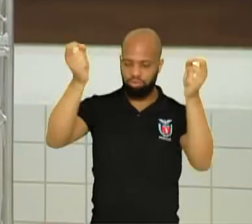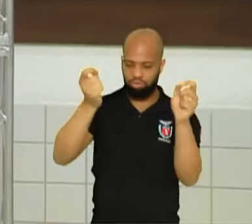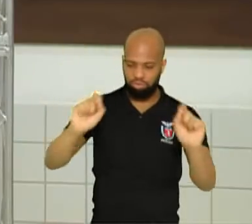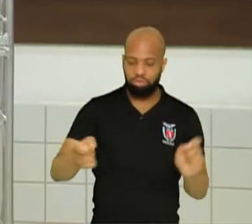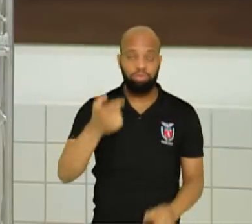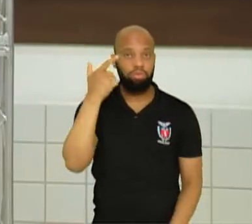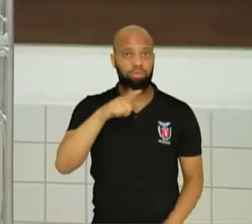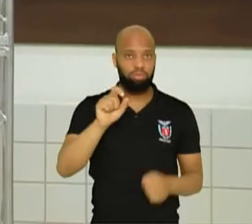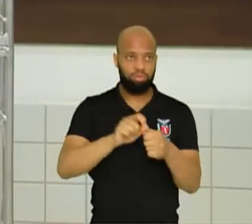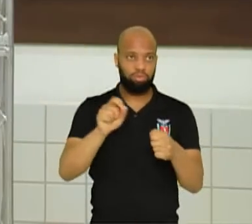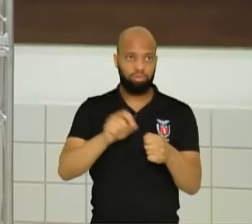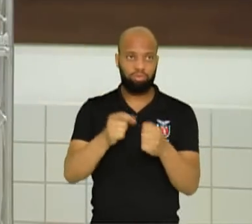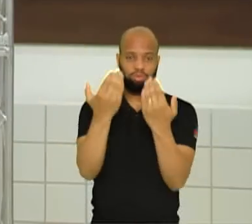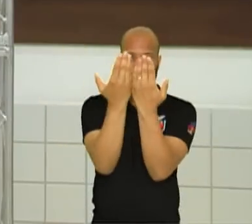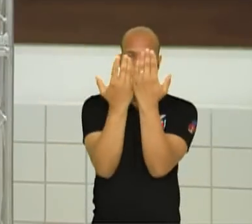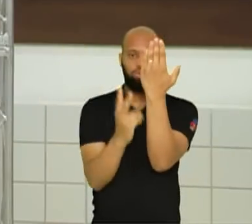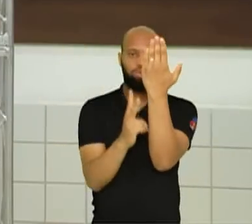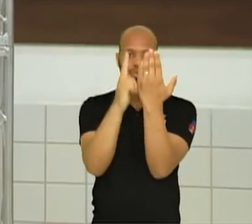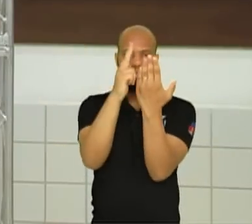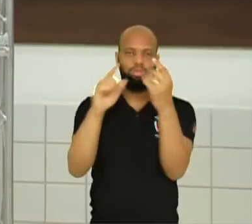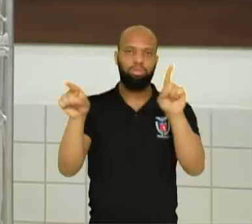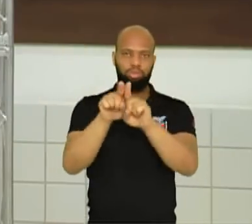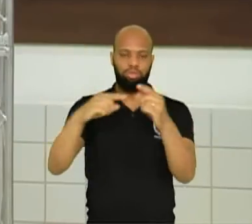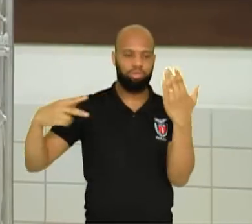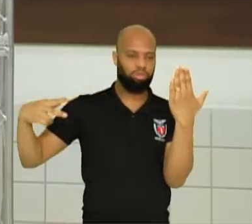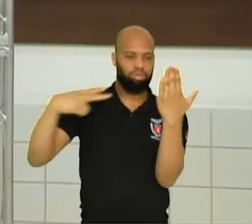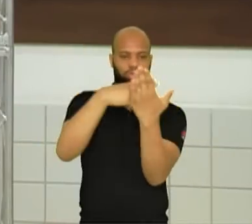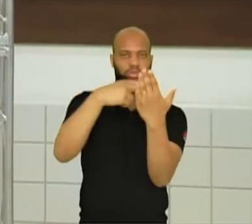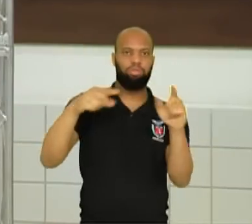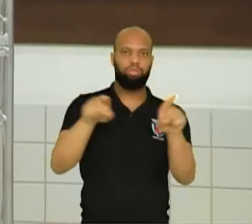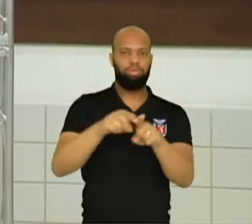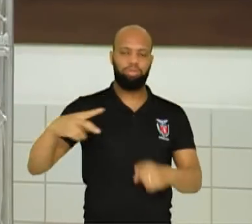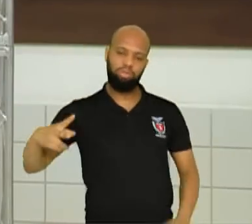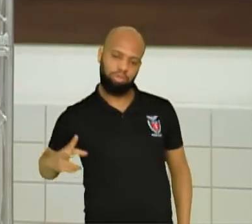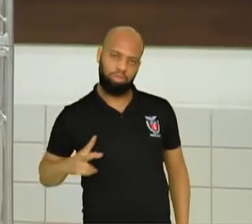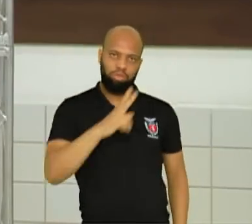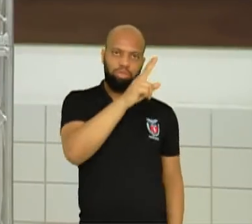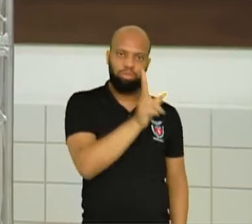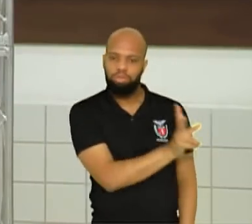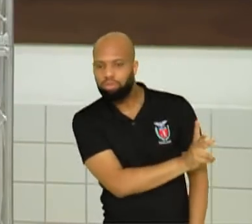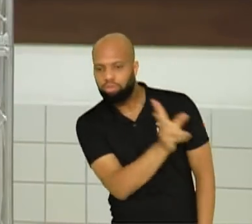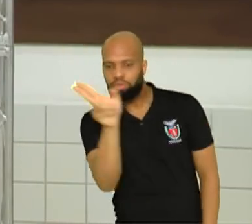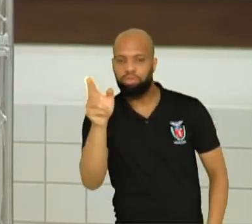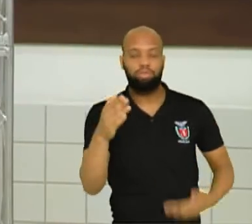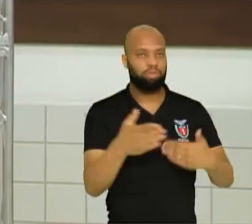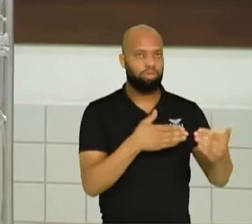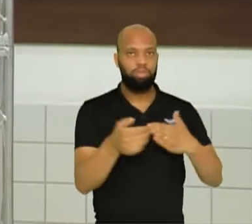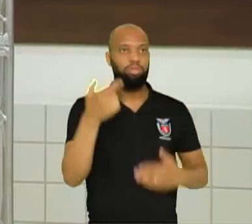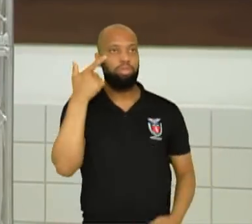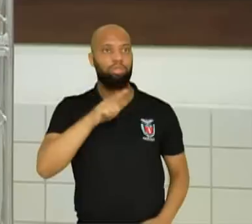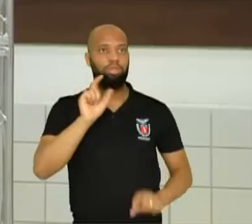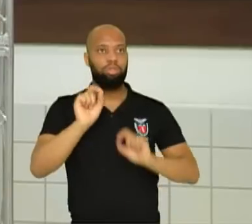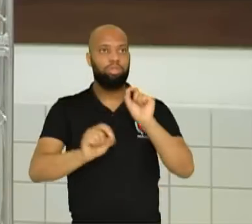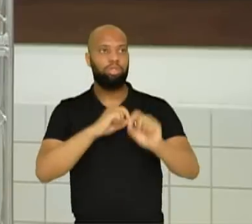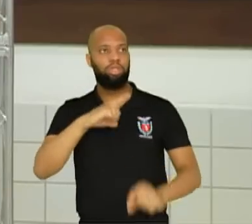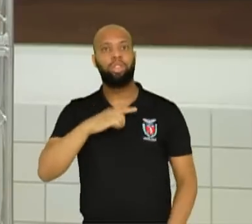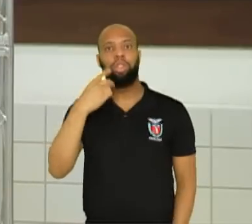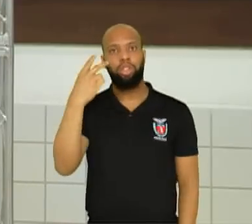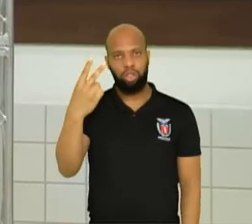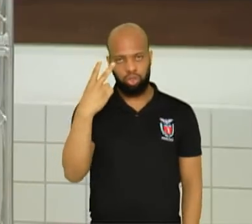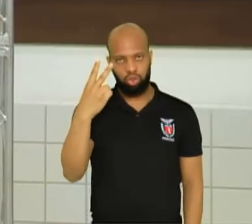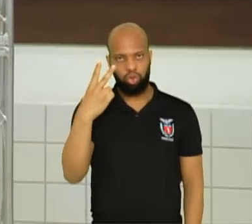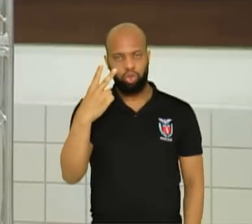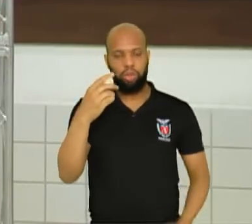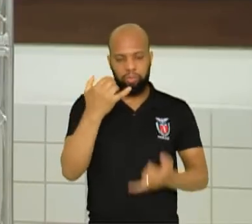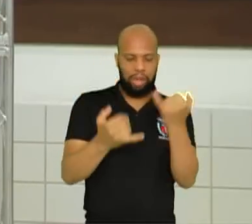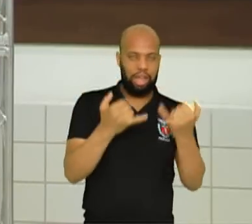traçar um plano tanto na vertical, quanto na horizontal, quanto na diagonal, em qualquer sentido, e aí eu vou ter pelo menos dois lados que vão